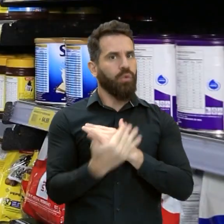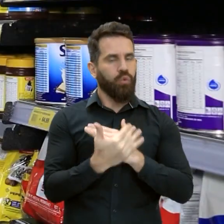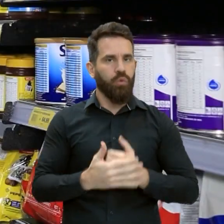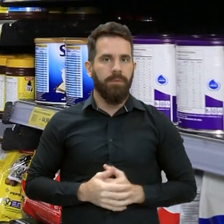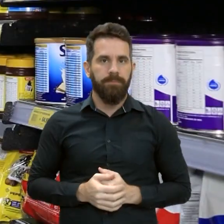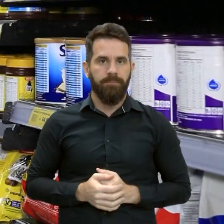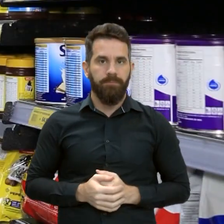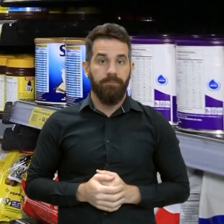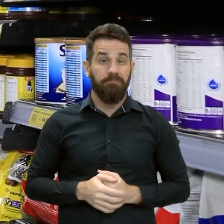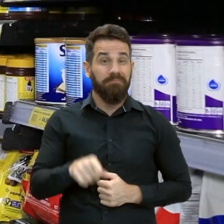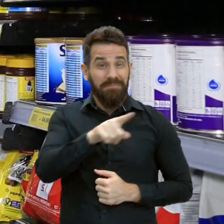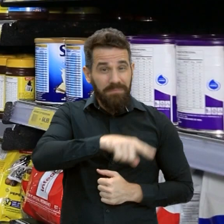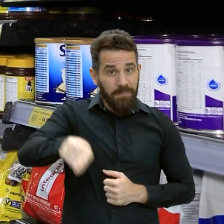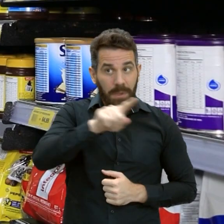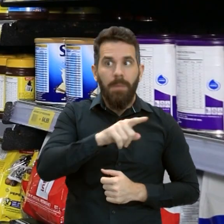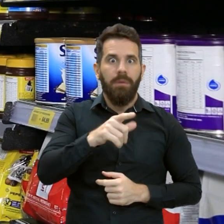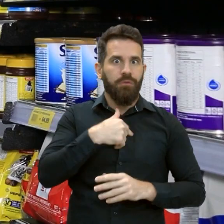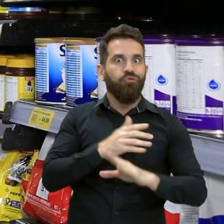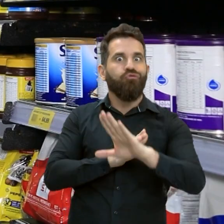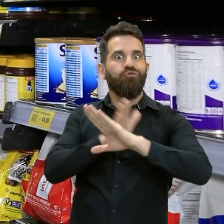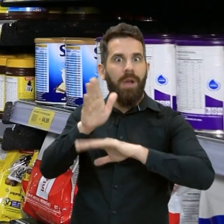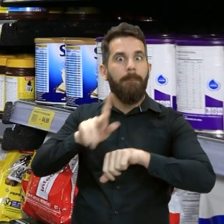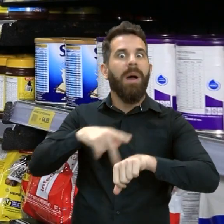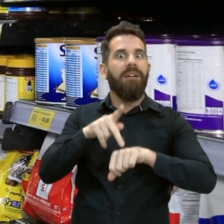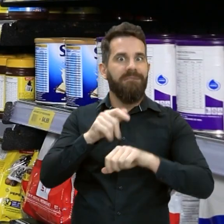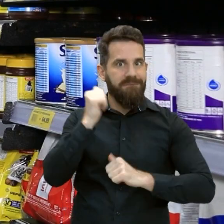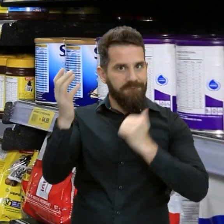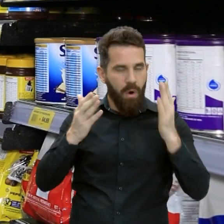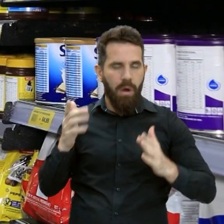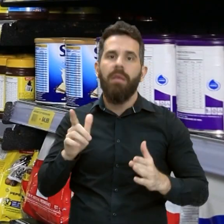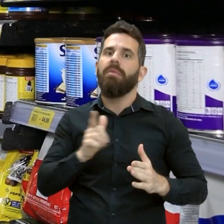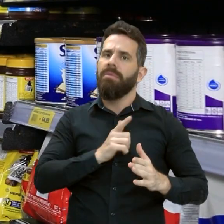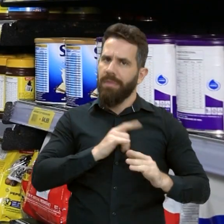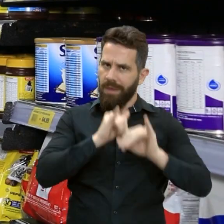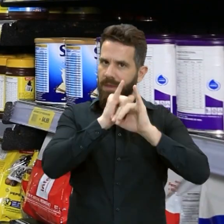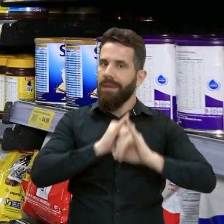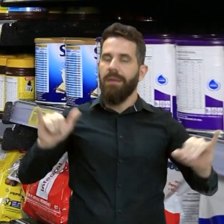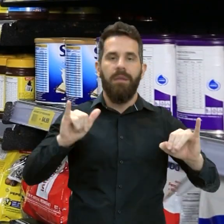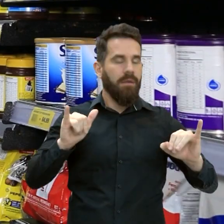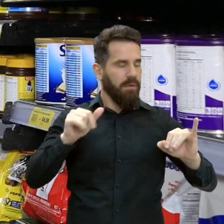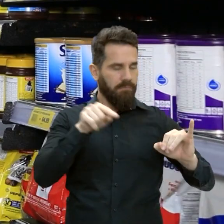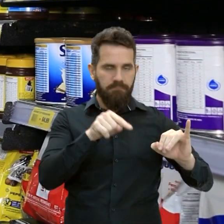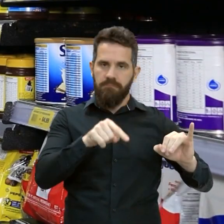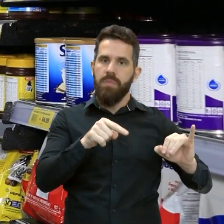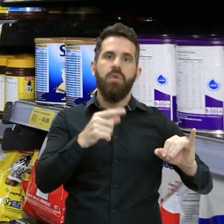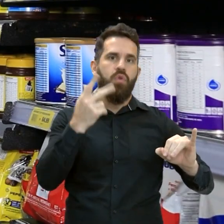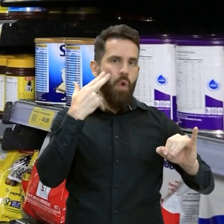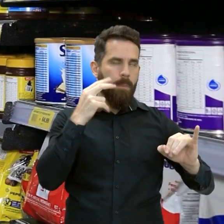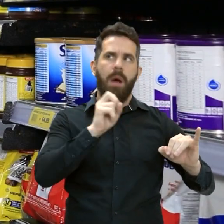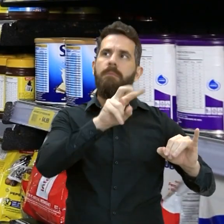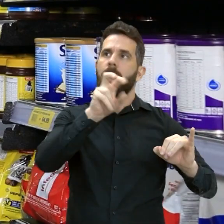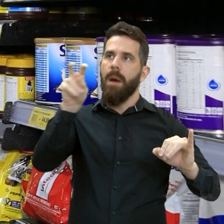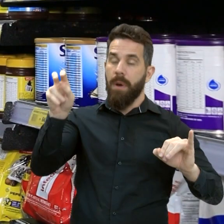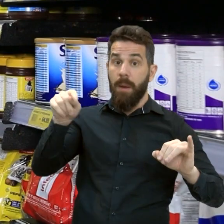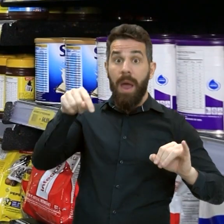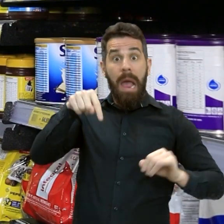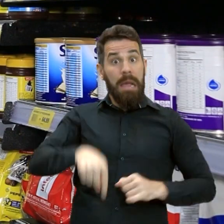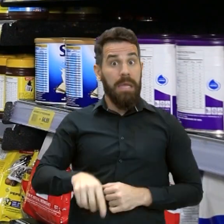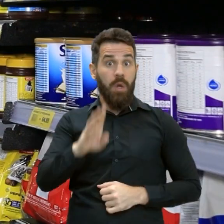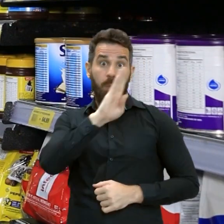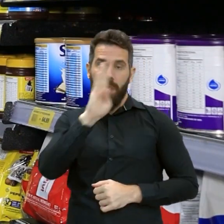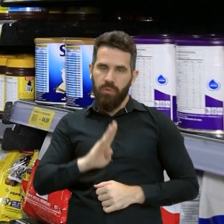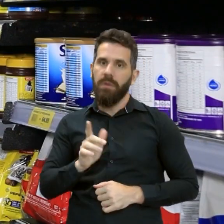para quem já foi para o exterior, já viu avisos bem parecidos. É uma medida comum lá fora. Mas aqui no Brasil tem outro diferencial. Até